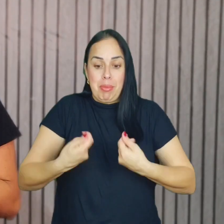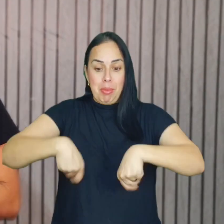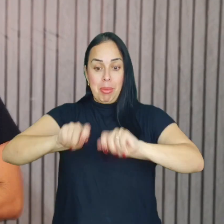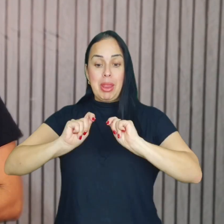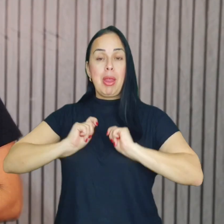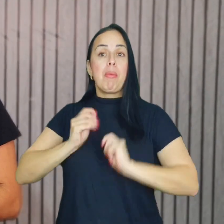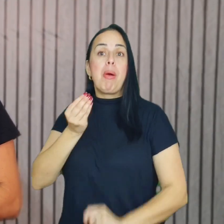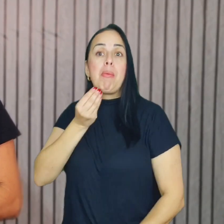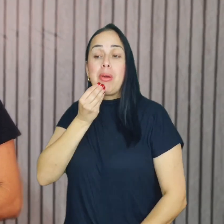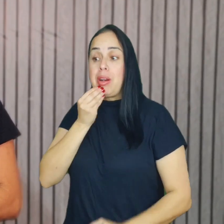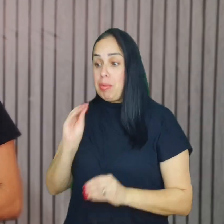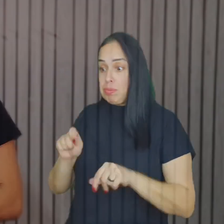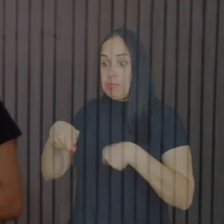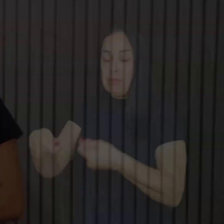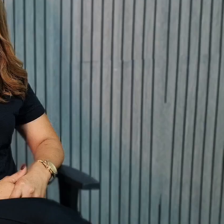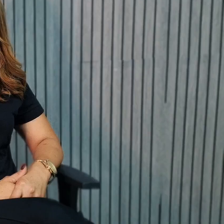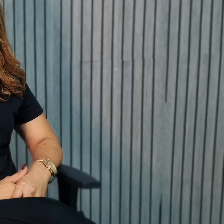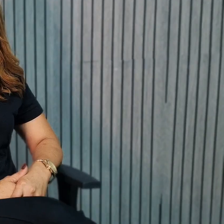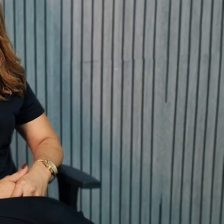uma oportunidade para o Davi.